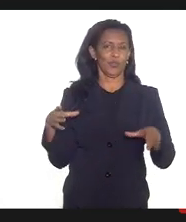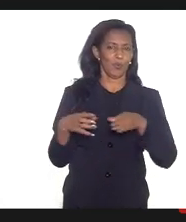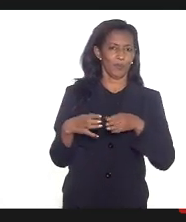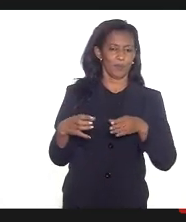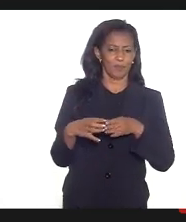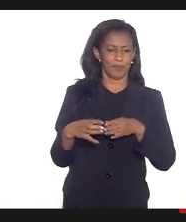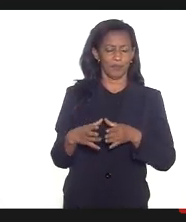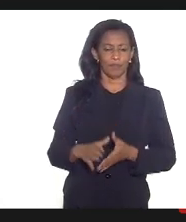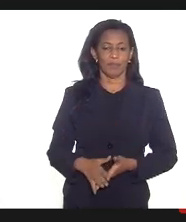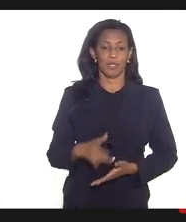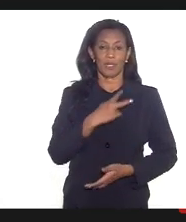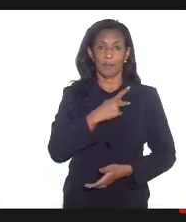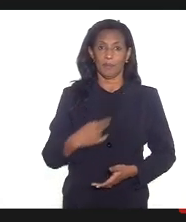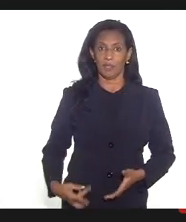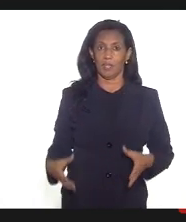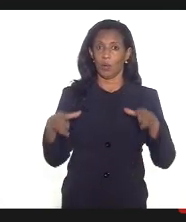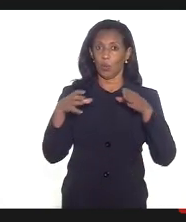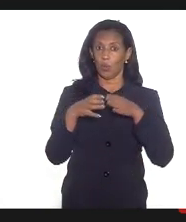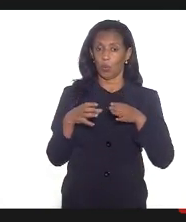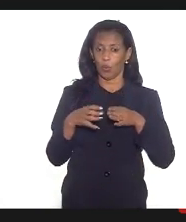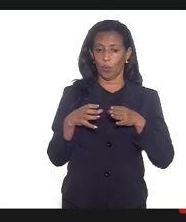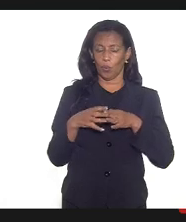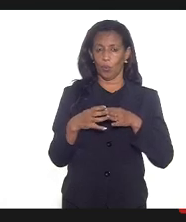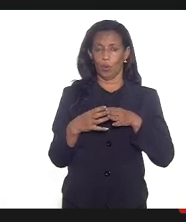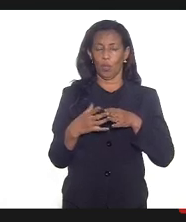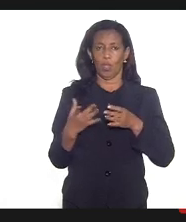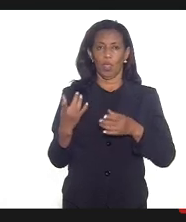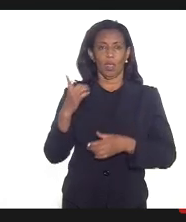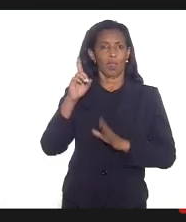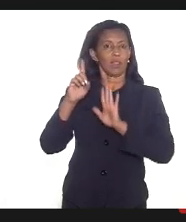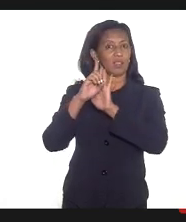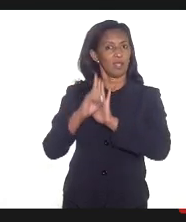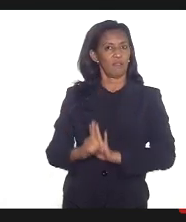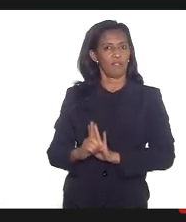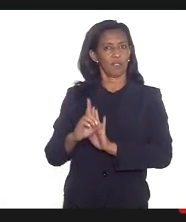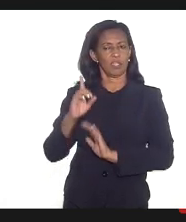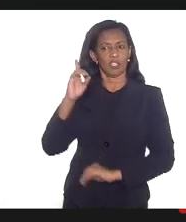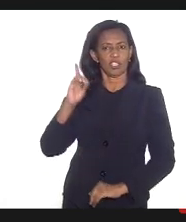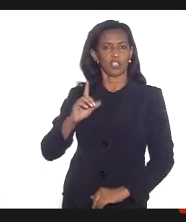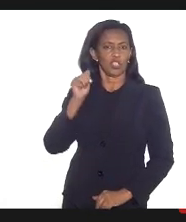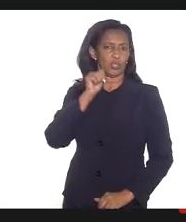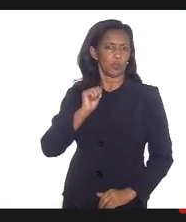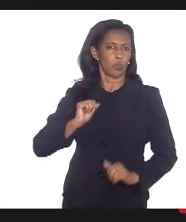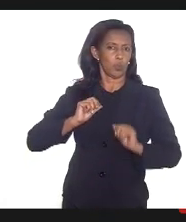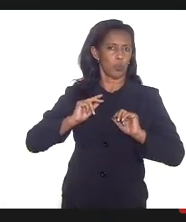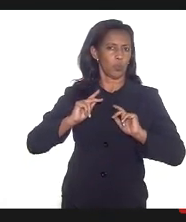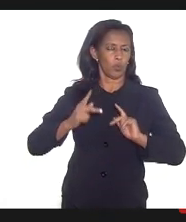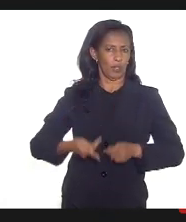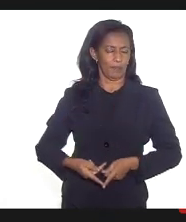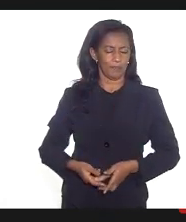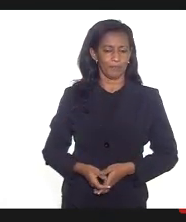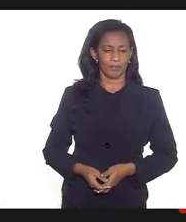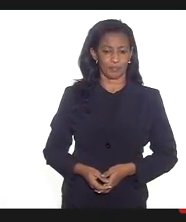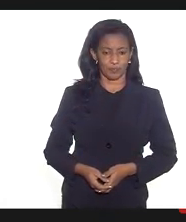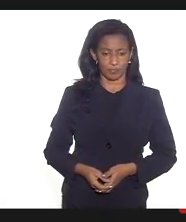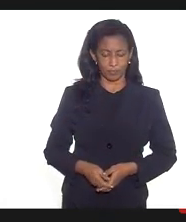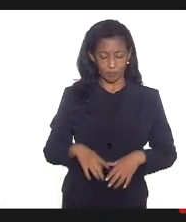e presidente da Comissão de defesa dos direitos da mulher é com certeza depois